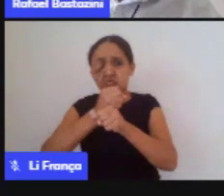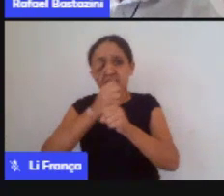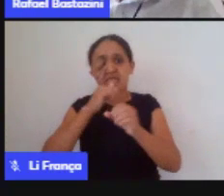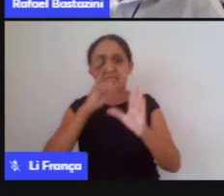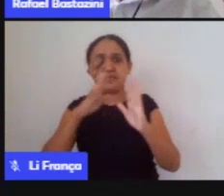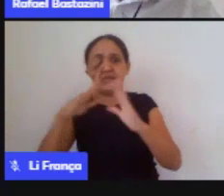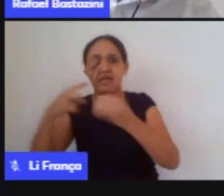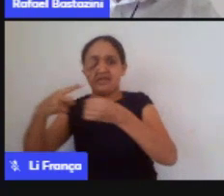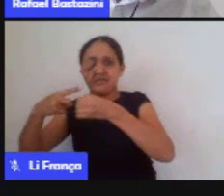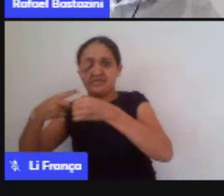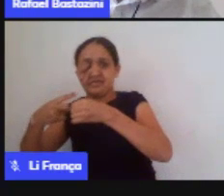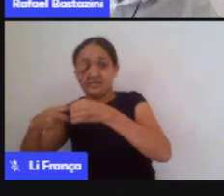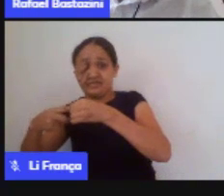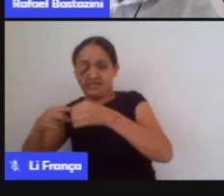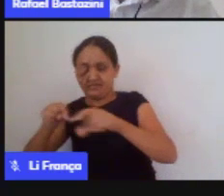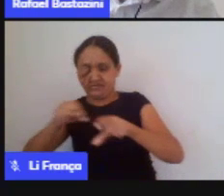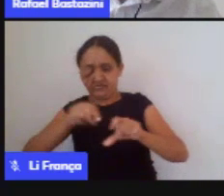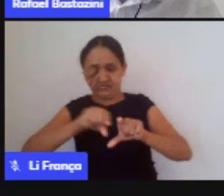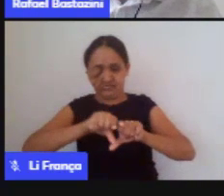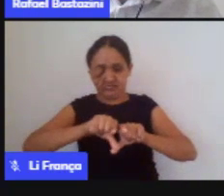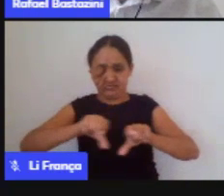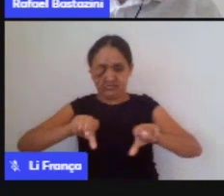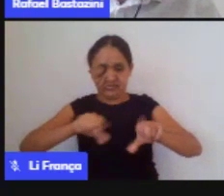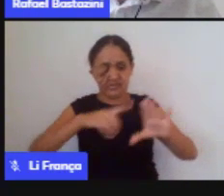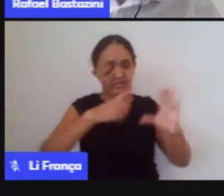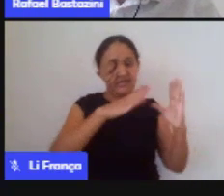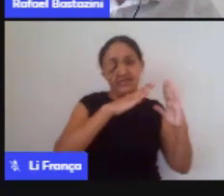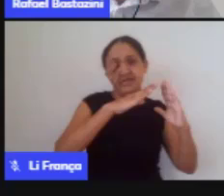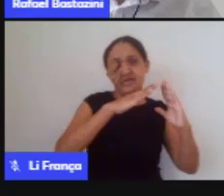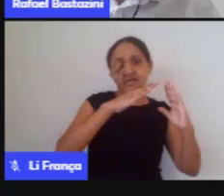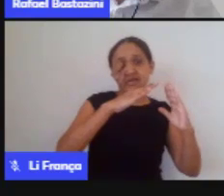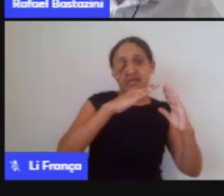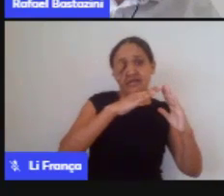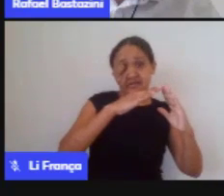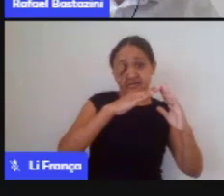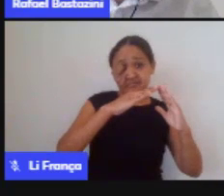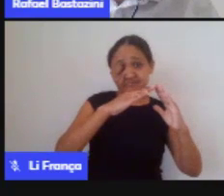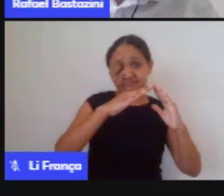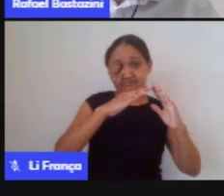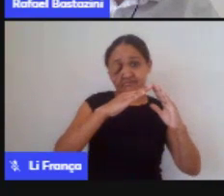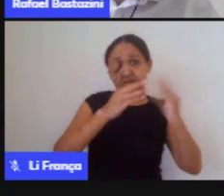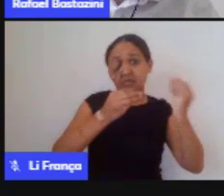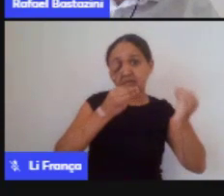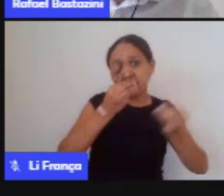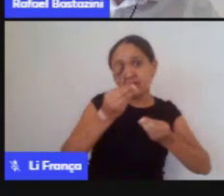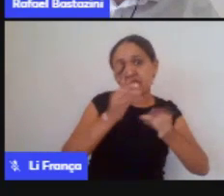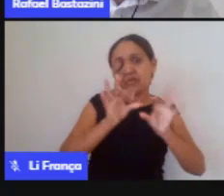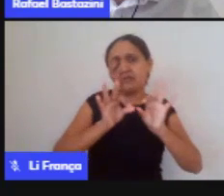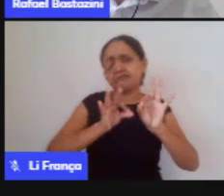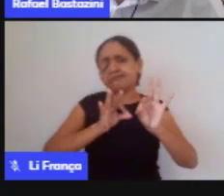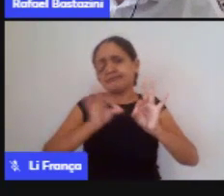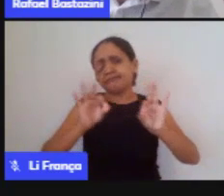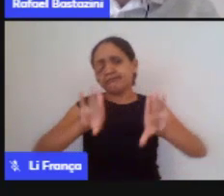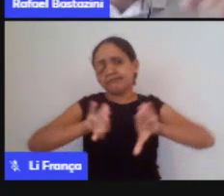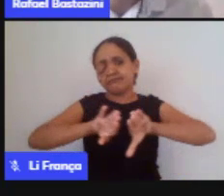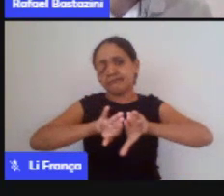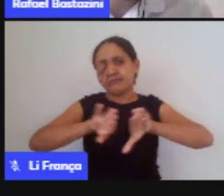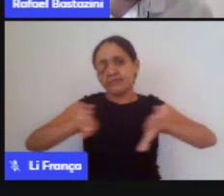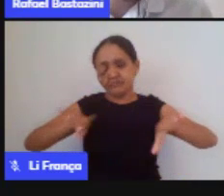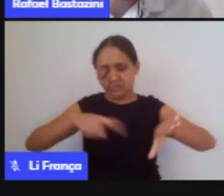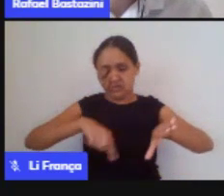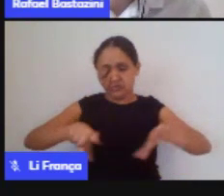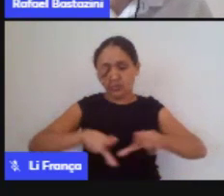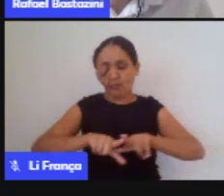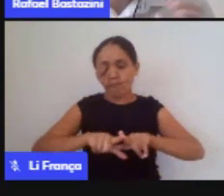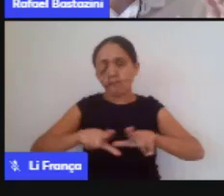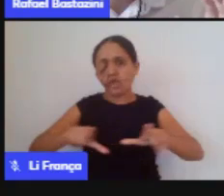aqui, esse meio aqui entre a cidade consolidada e o conjunto habitacional fica